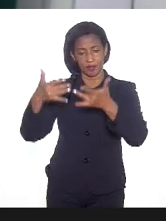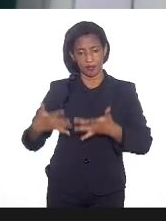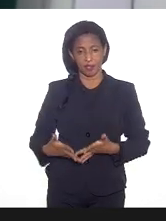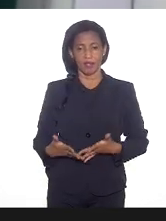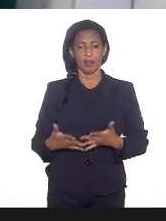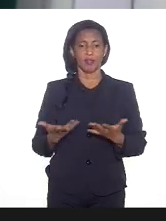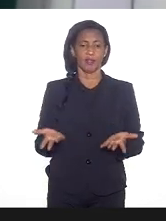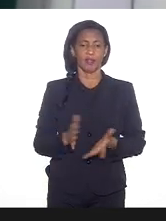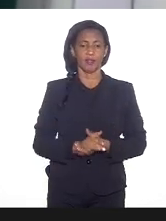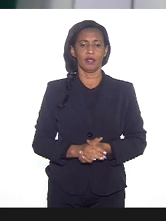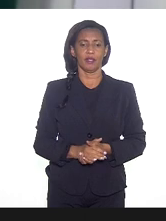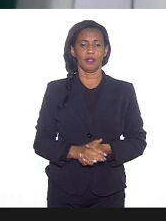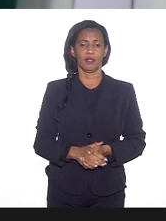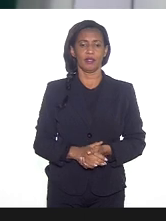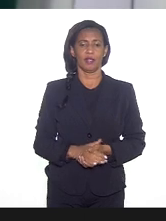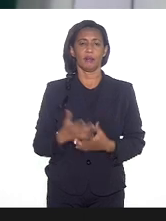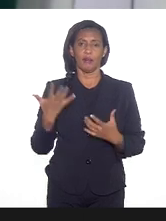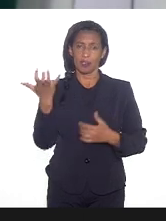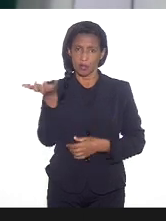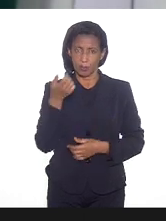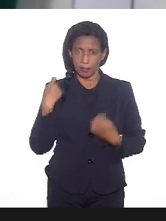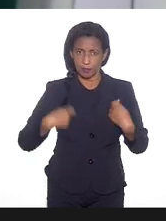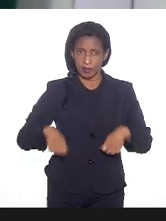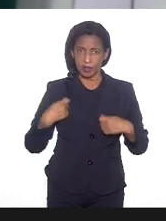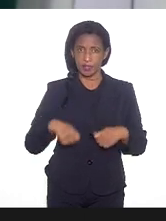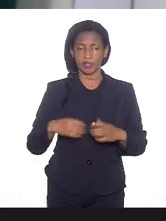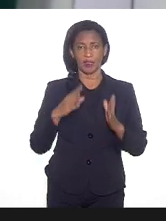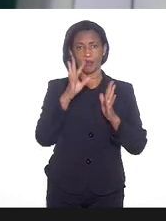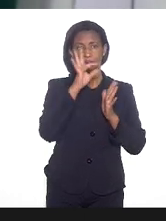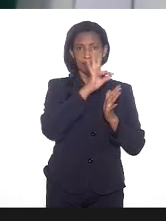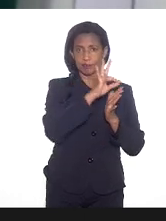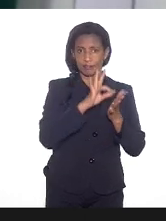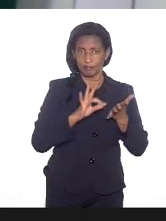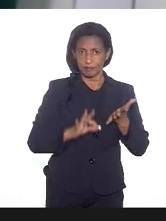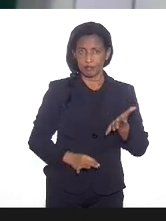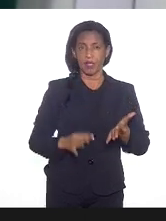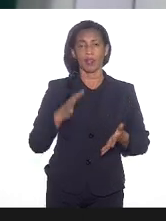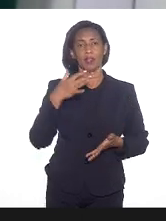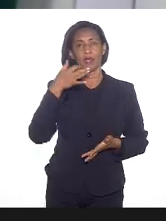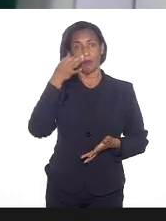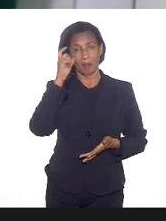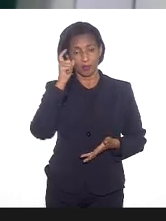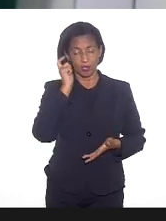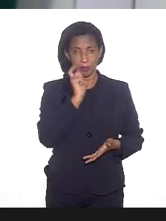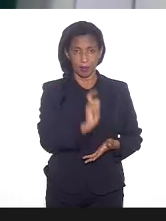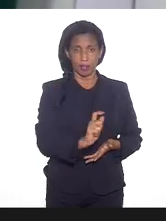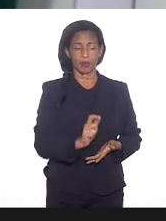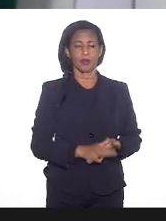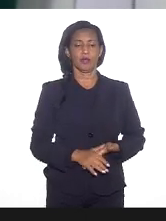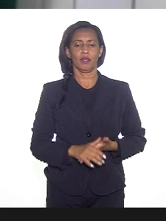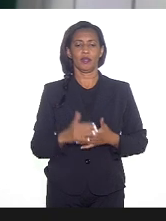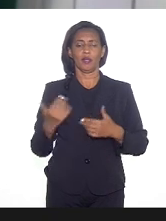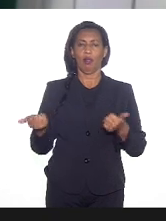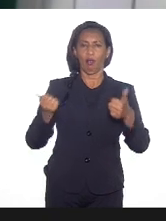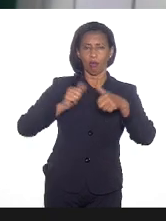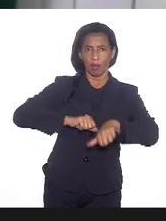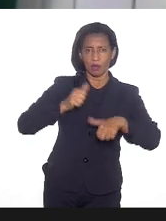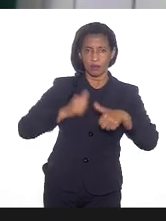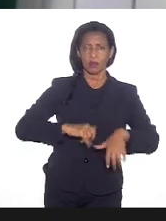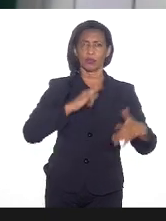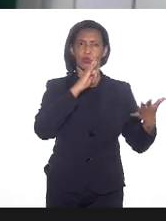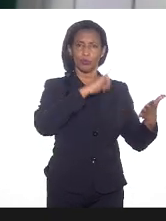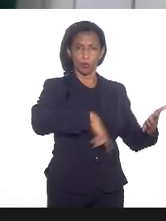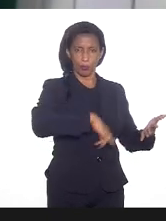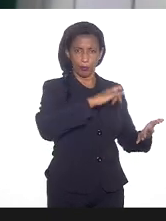tentei ressaltar aqui aqueles aspectos que mais nos chamaram a atenção ao longo das oitivas, analisando os documentos,